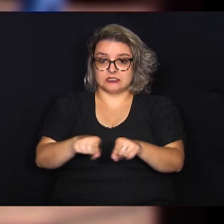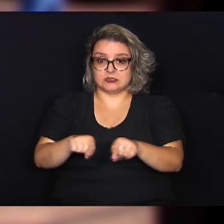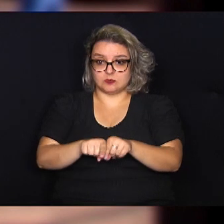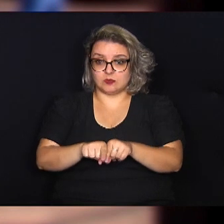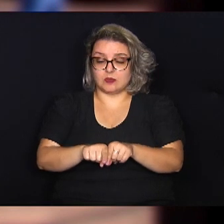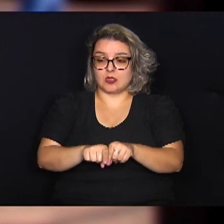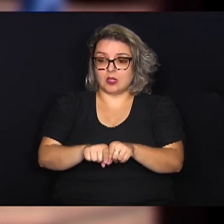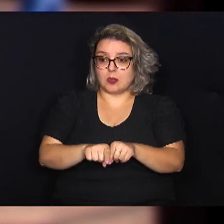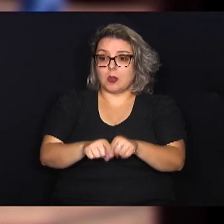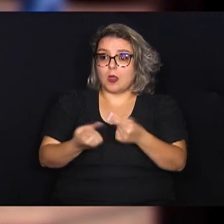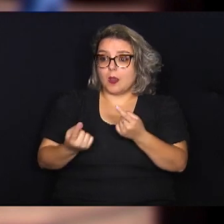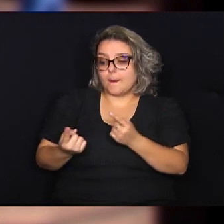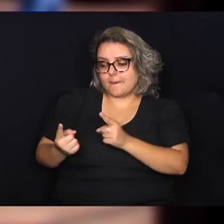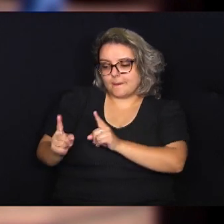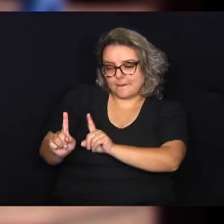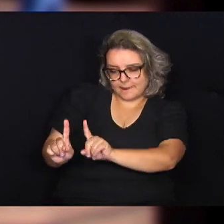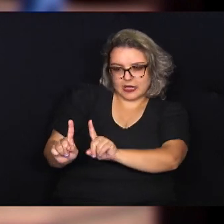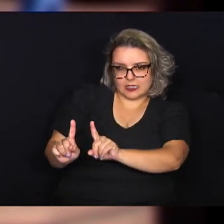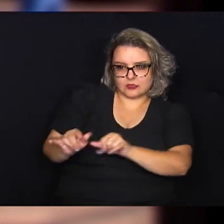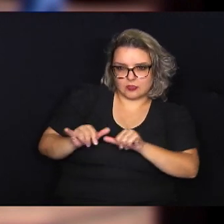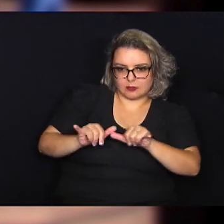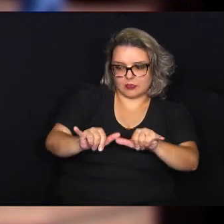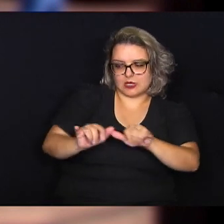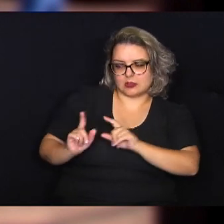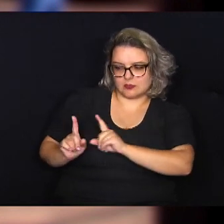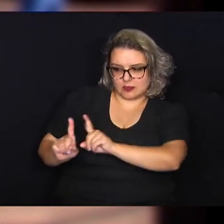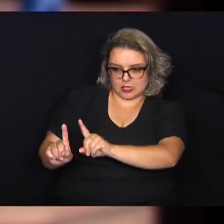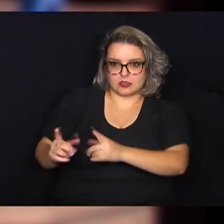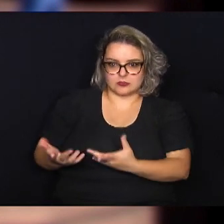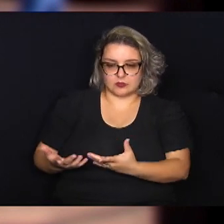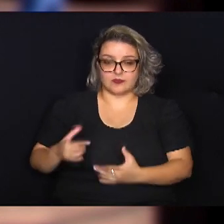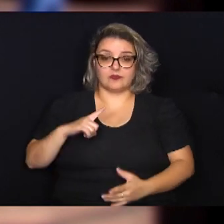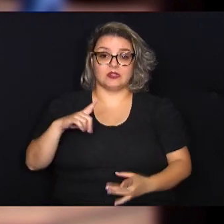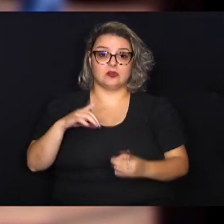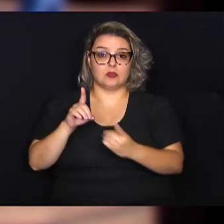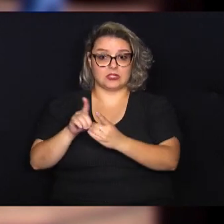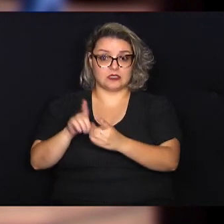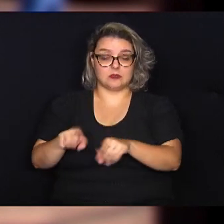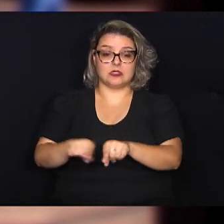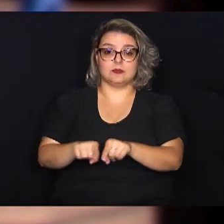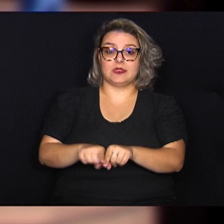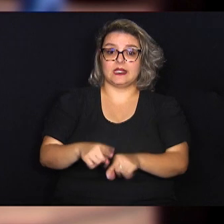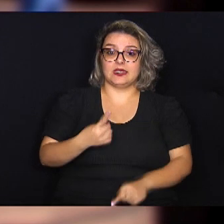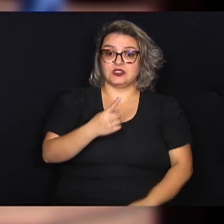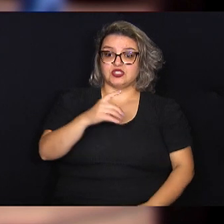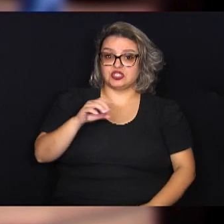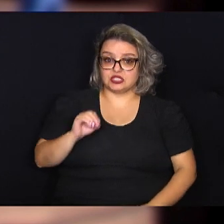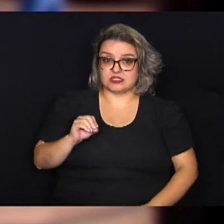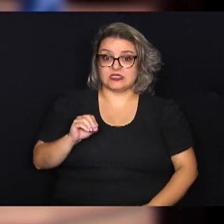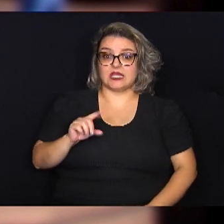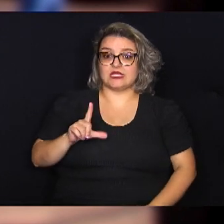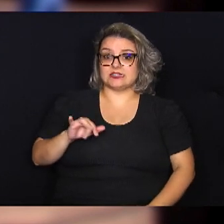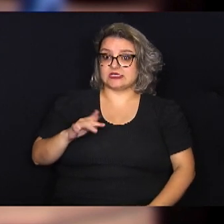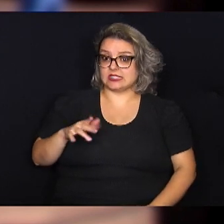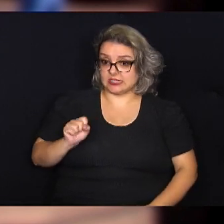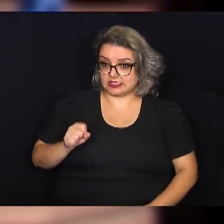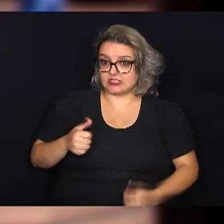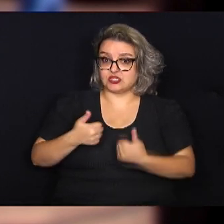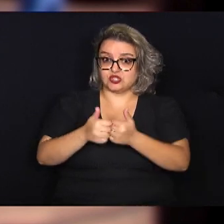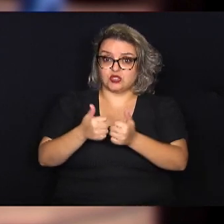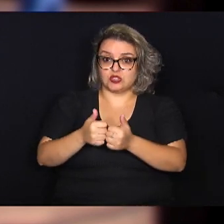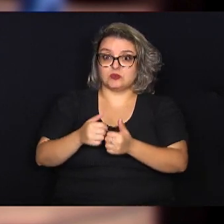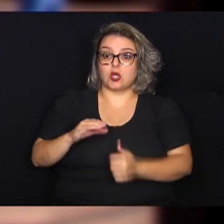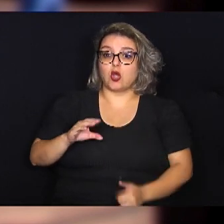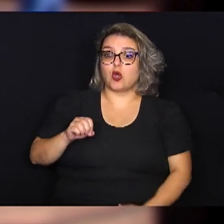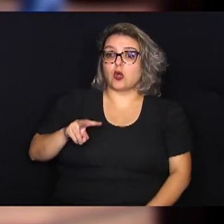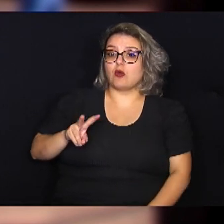bem paralelo ao Mercadão, a gente vai ter o atendimento agora de 10 linhas convencionais. São elas a